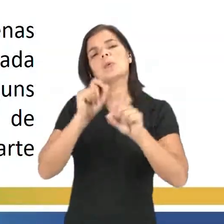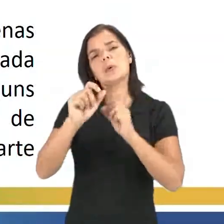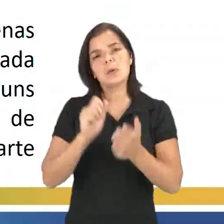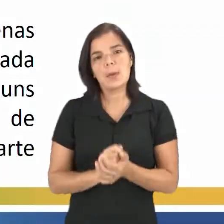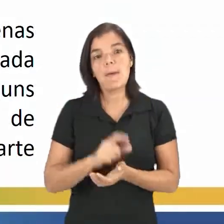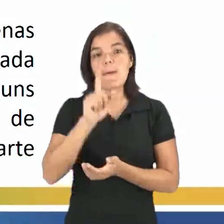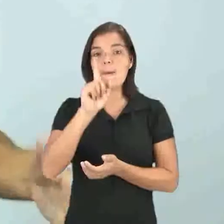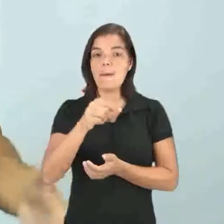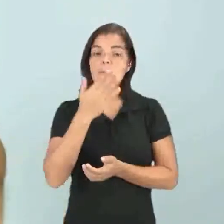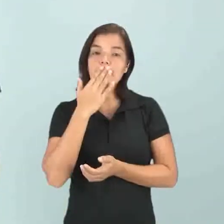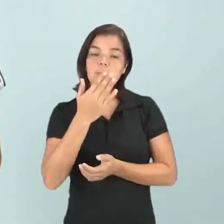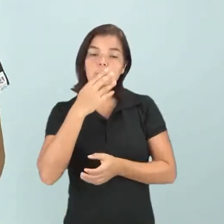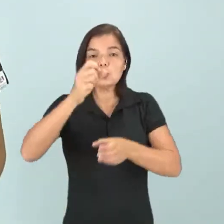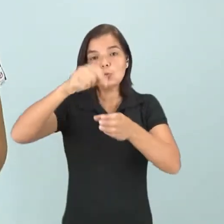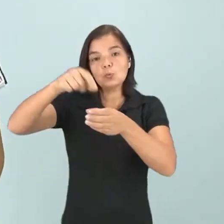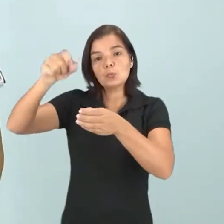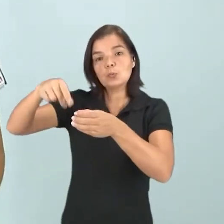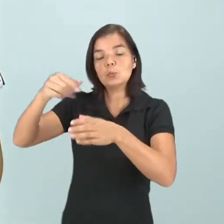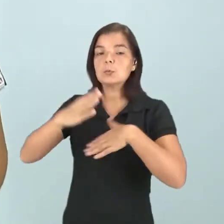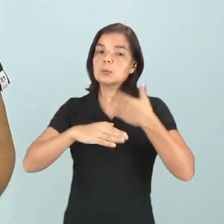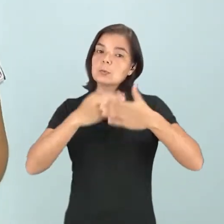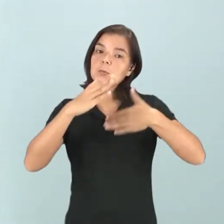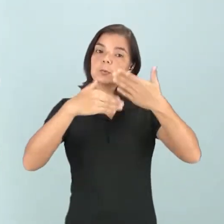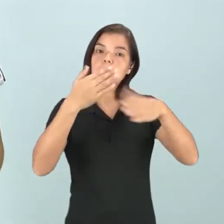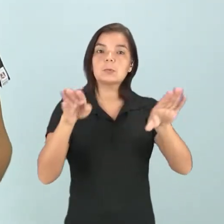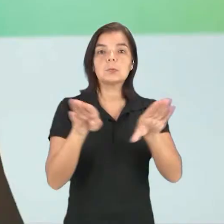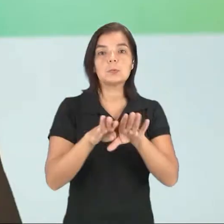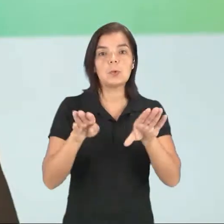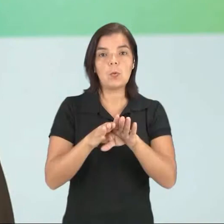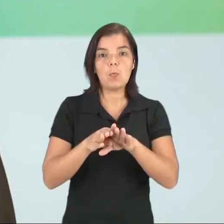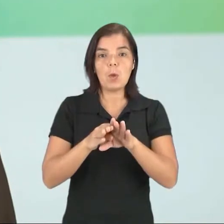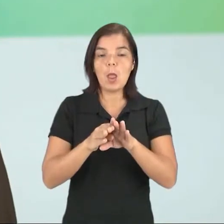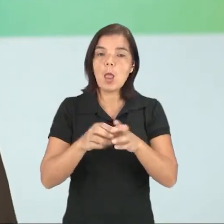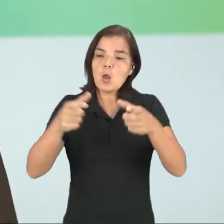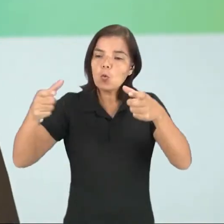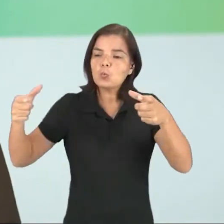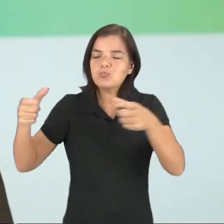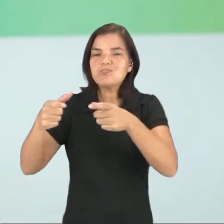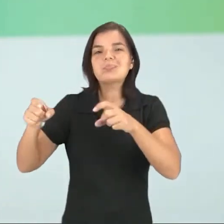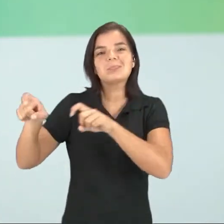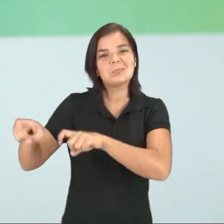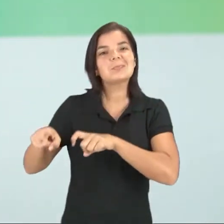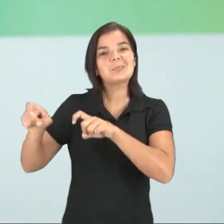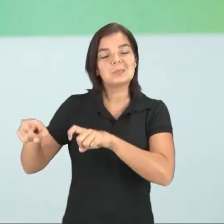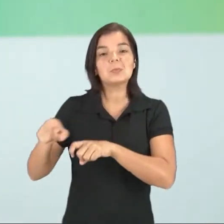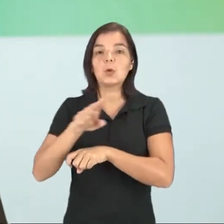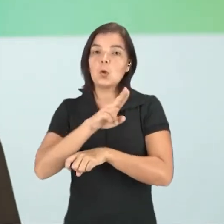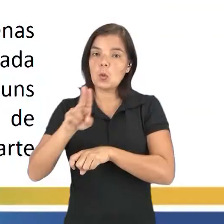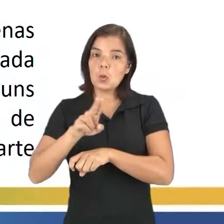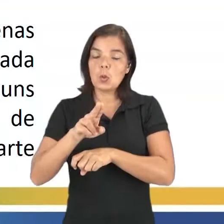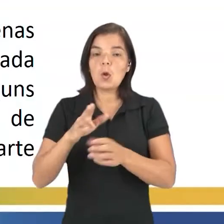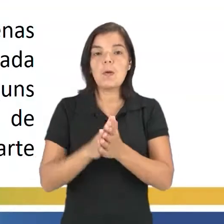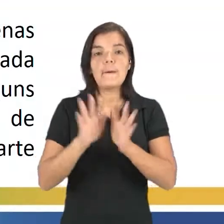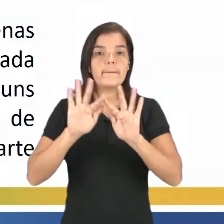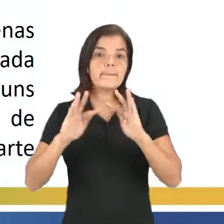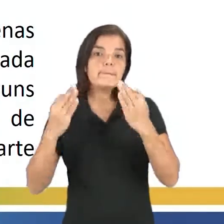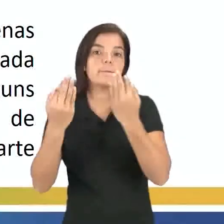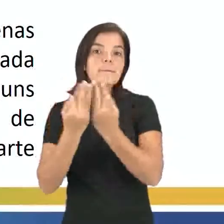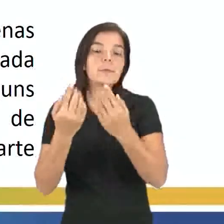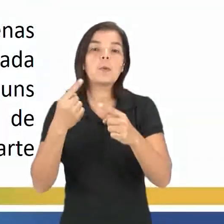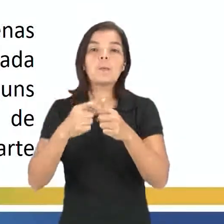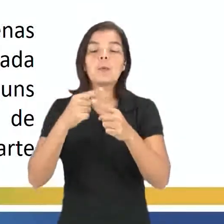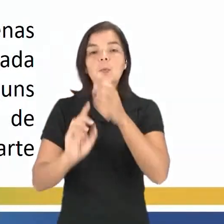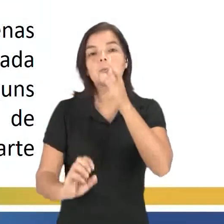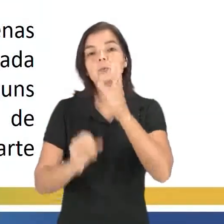Né? É um tipo de agricultura desenvolvida em pequenas propriedades rurais. Esse nome de agricultura familiar recebe, pois